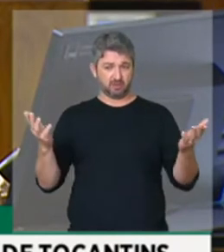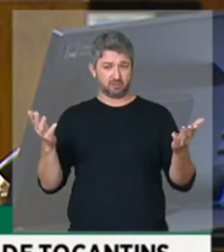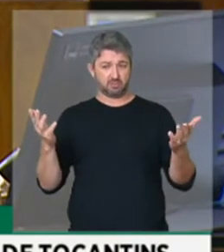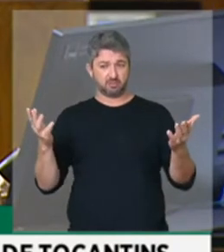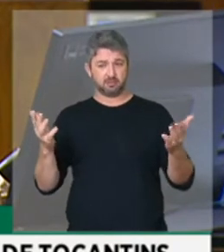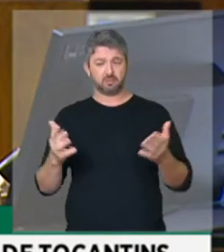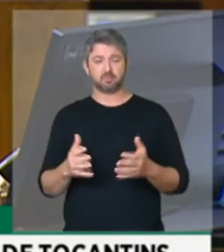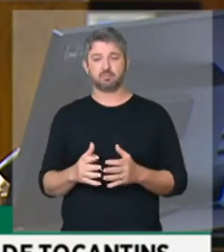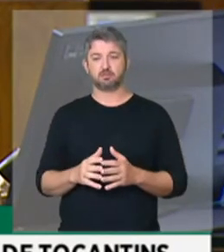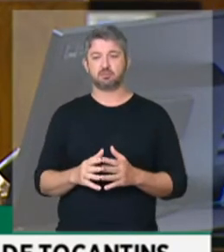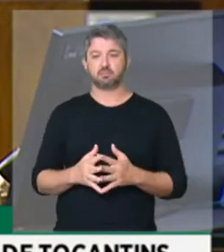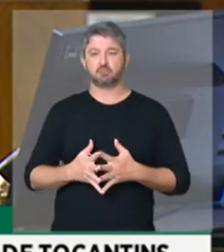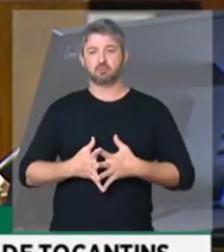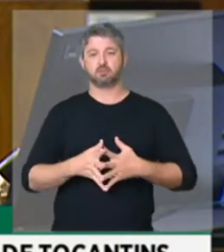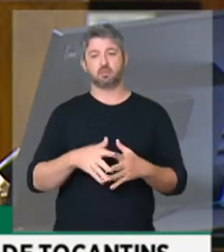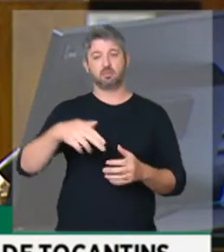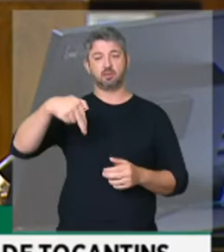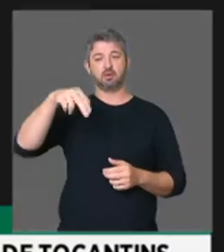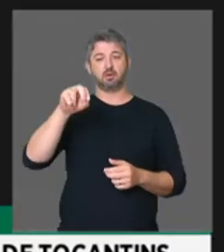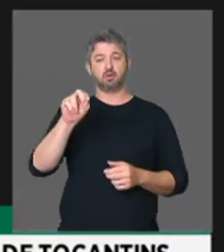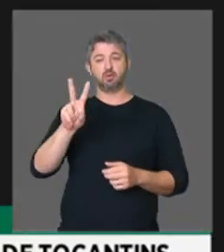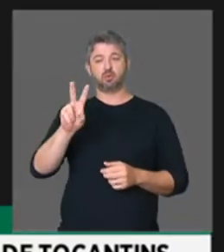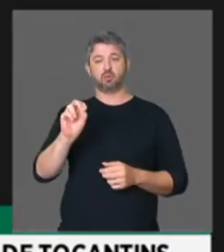O novo orientou não, presidente.